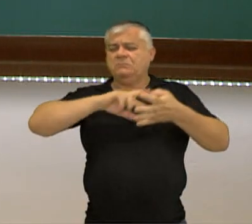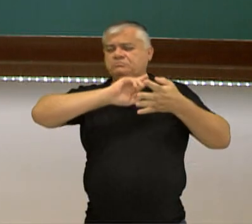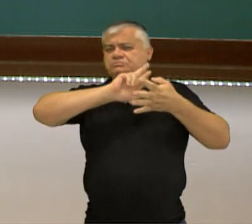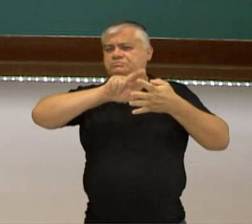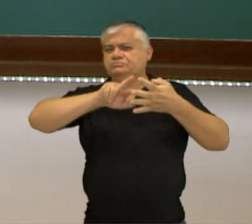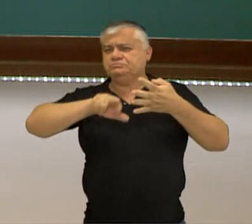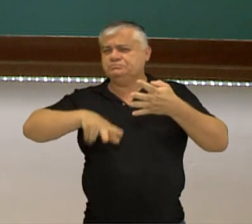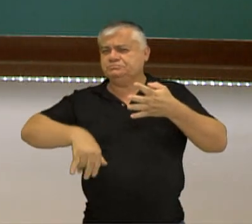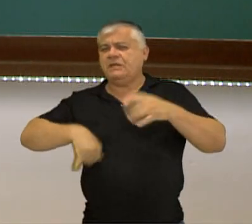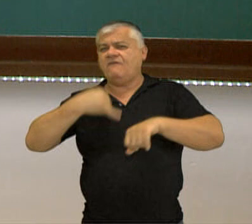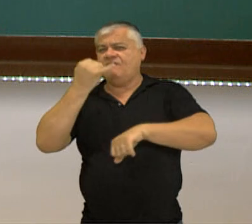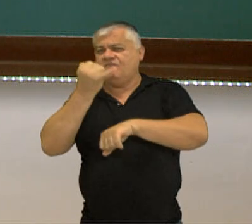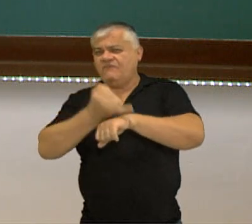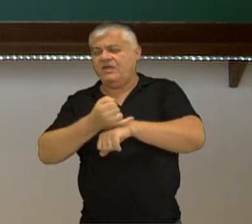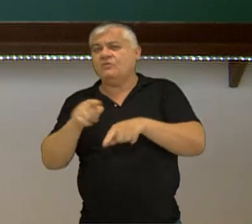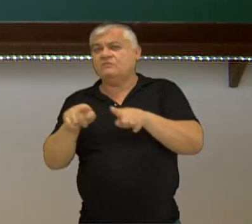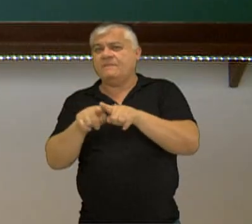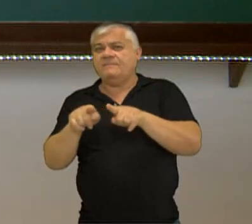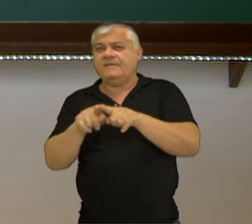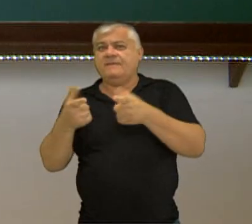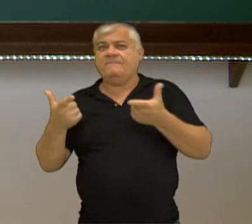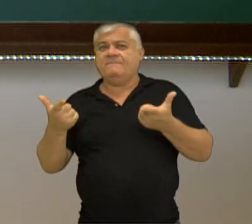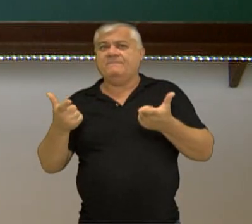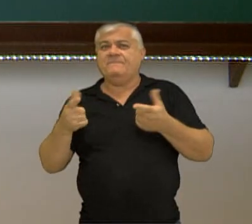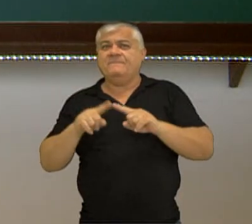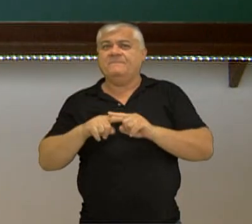cotidianos, como o ferro, até metais mais